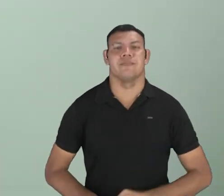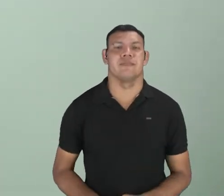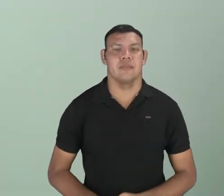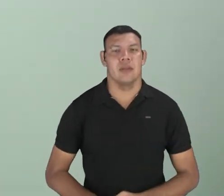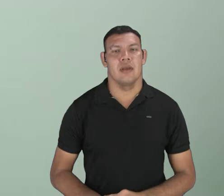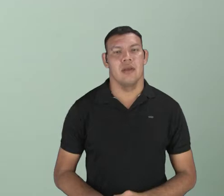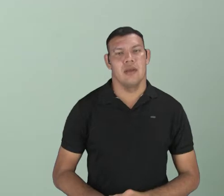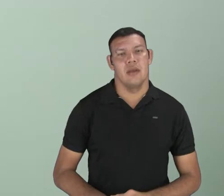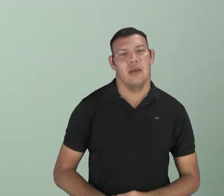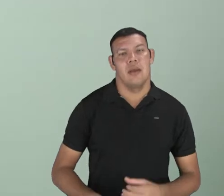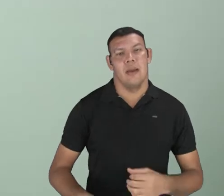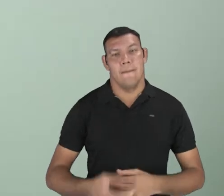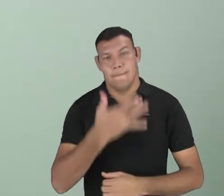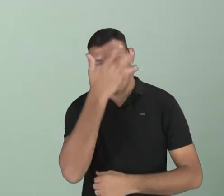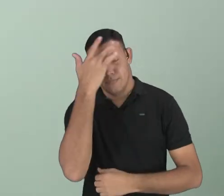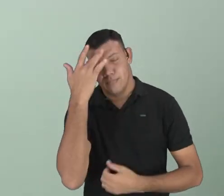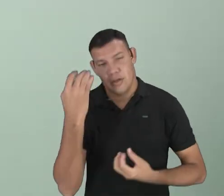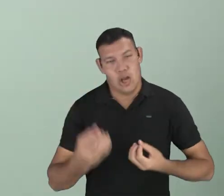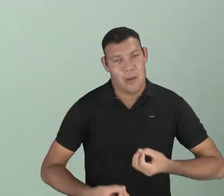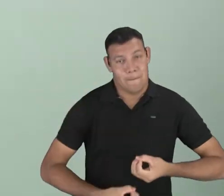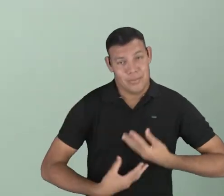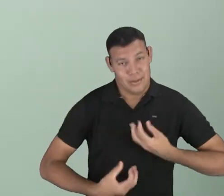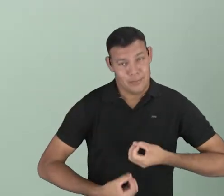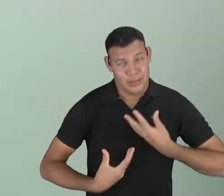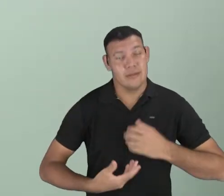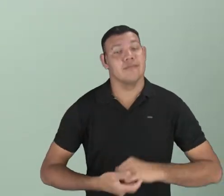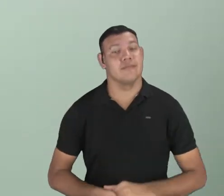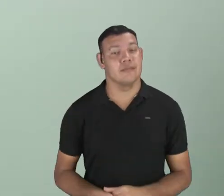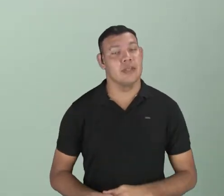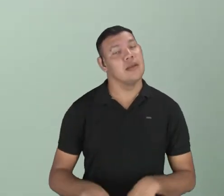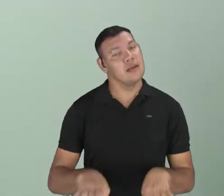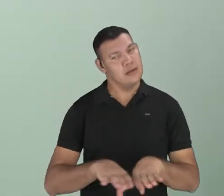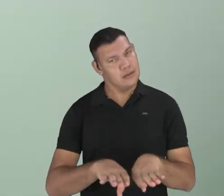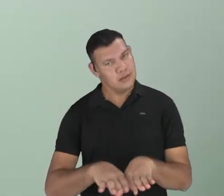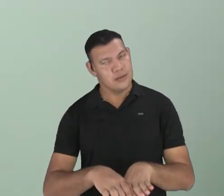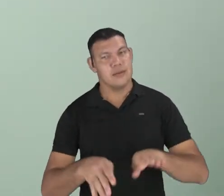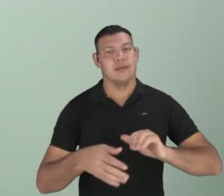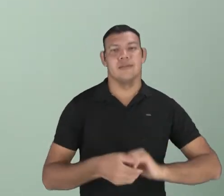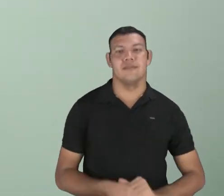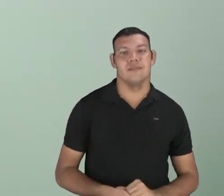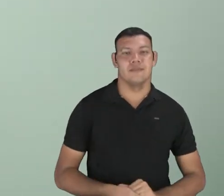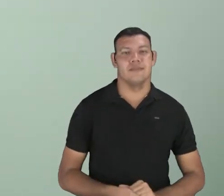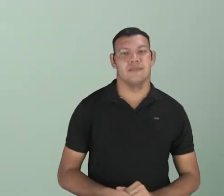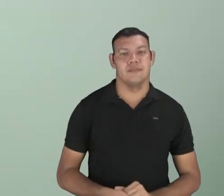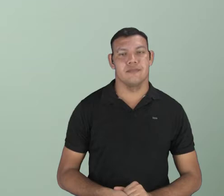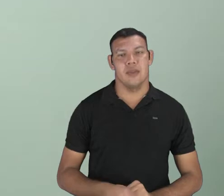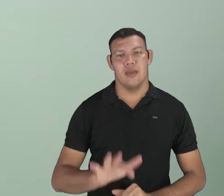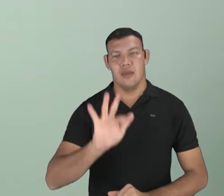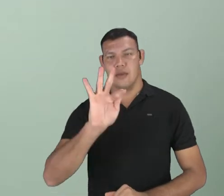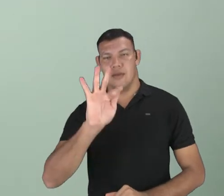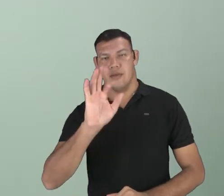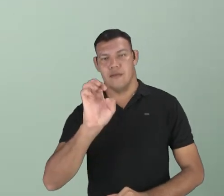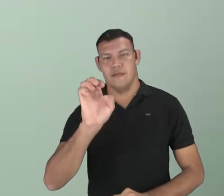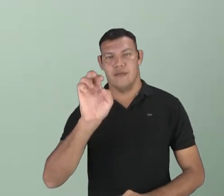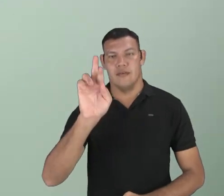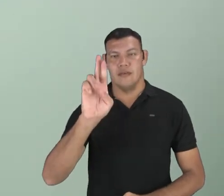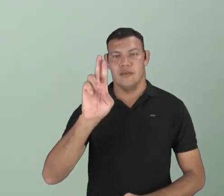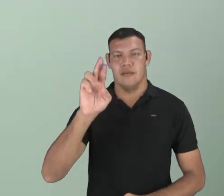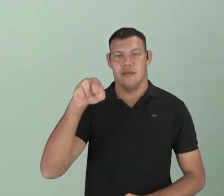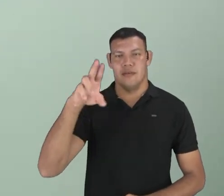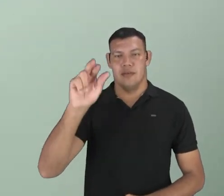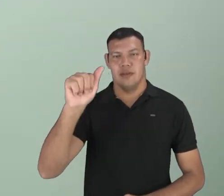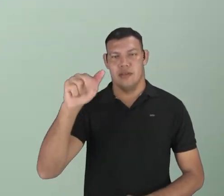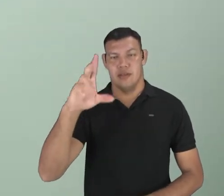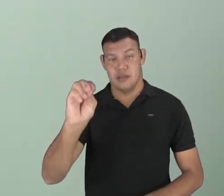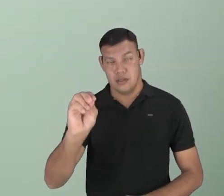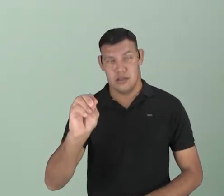a poesia ou o poeta, que fala da função do poeta. Fernando Pessoa